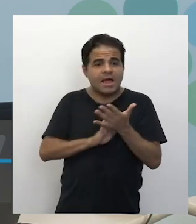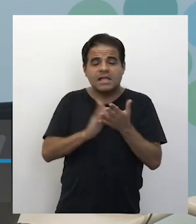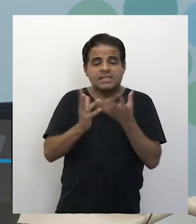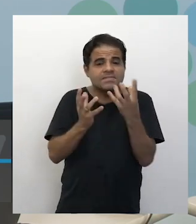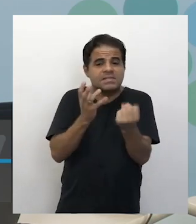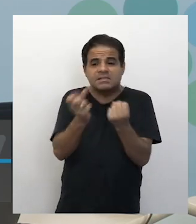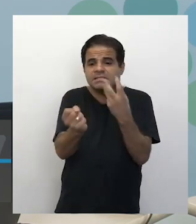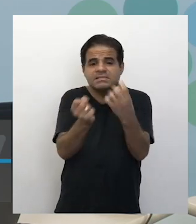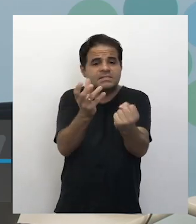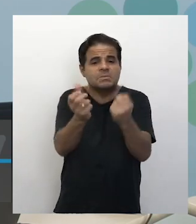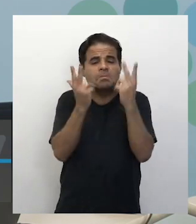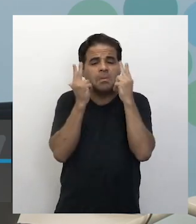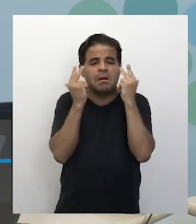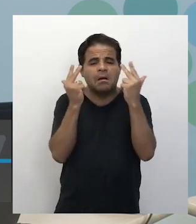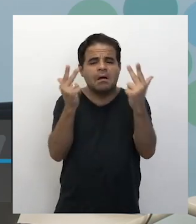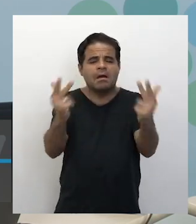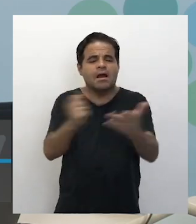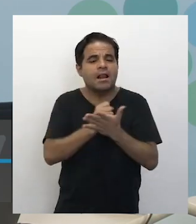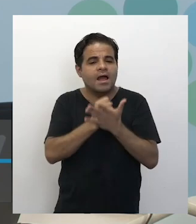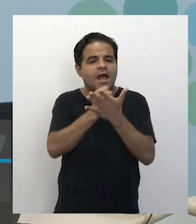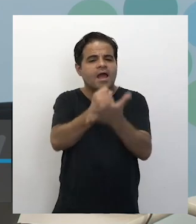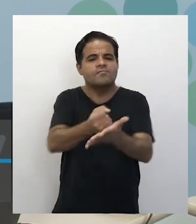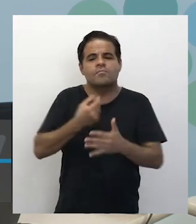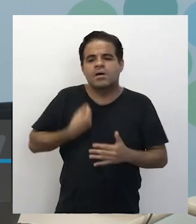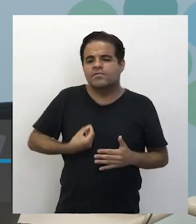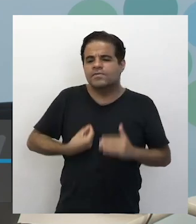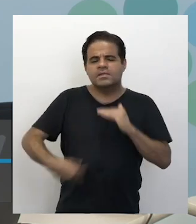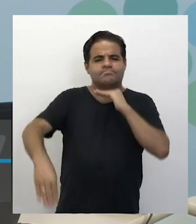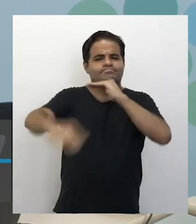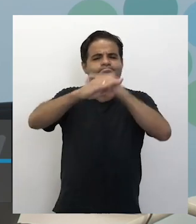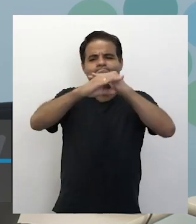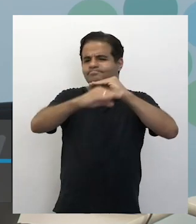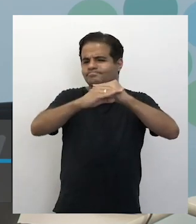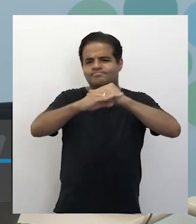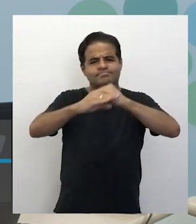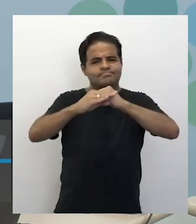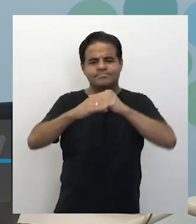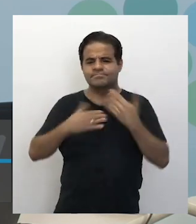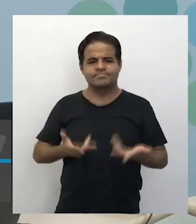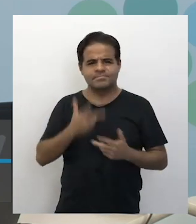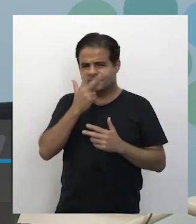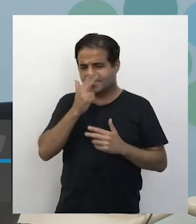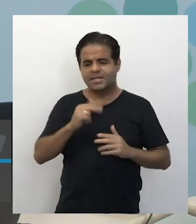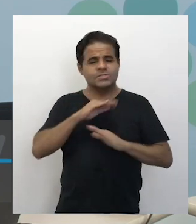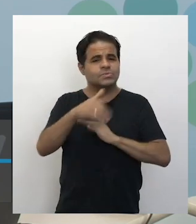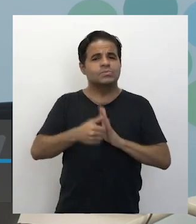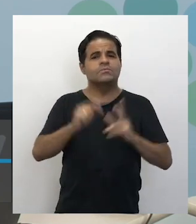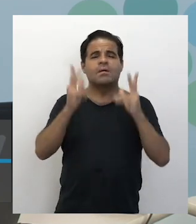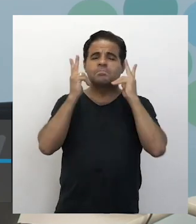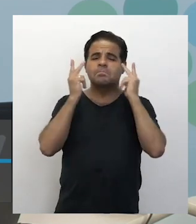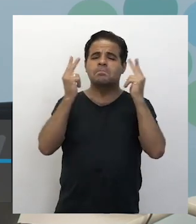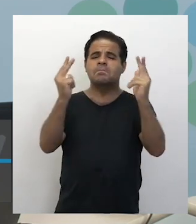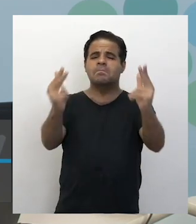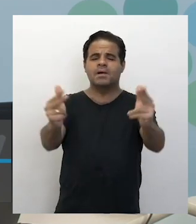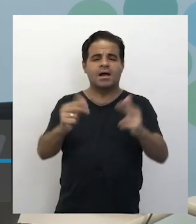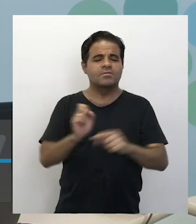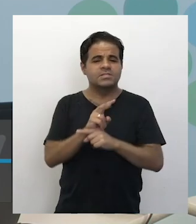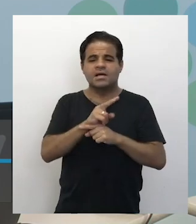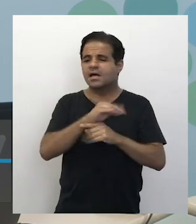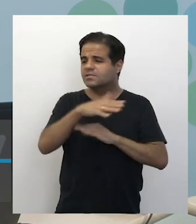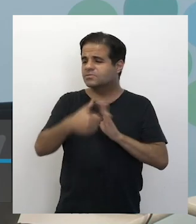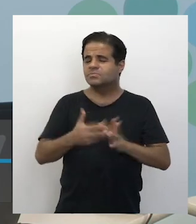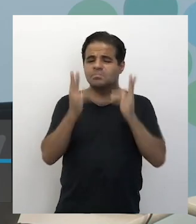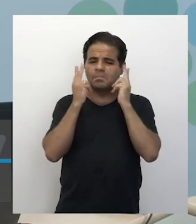como elas são e a gente leva uma vida padronizada, como se fosse toda uma normalidade, e a gente encara essa